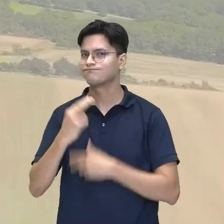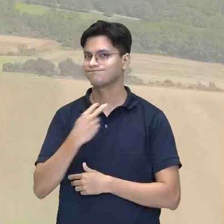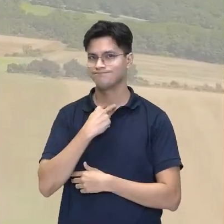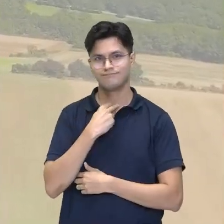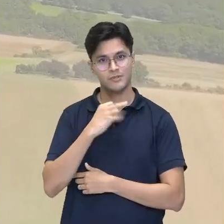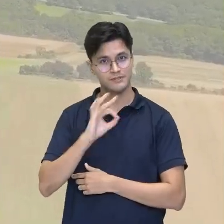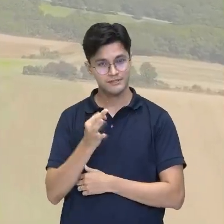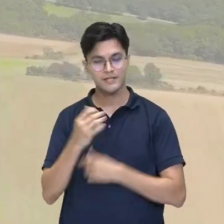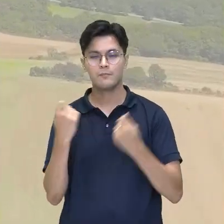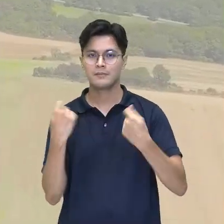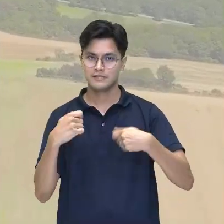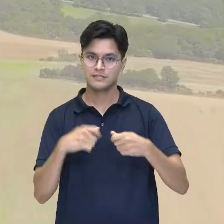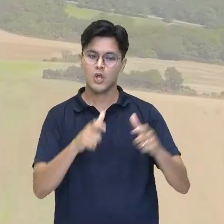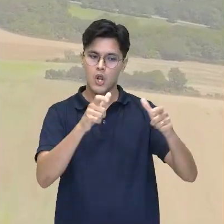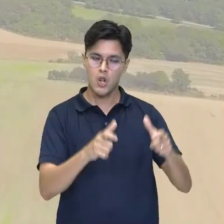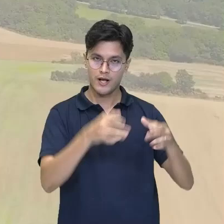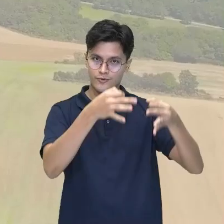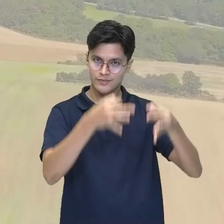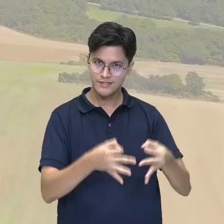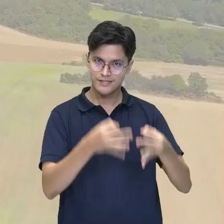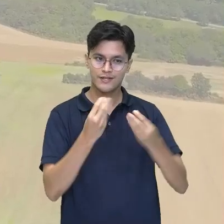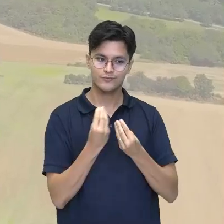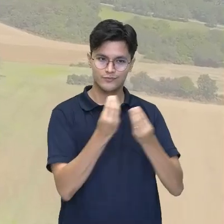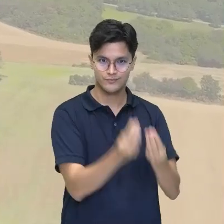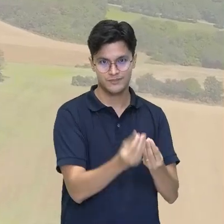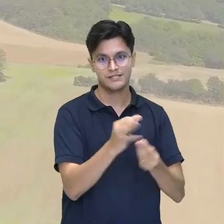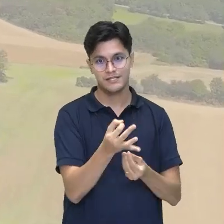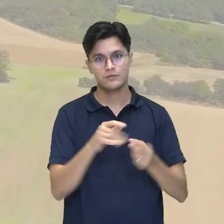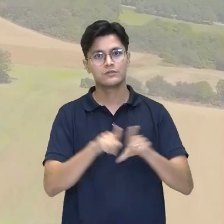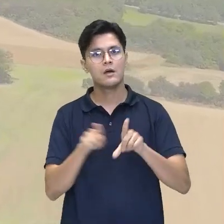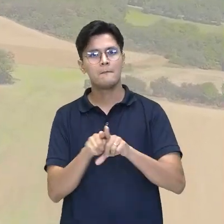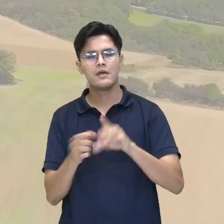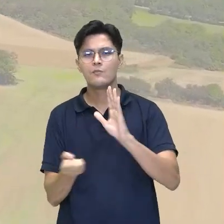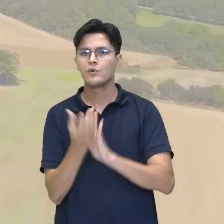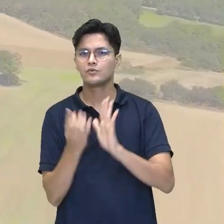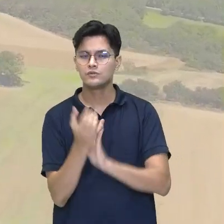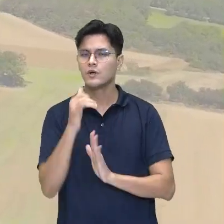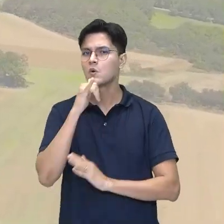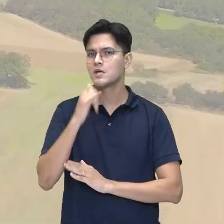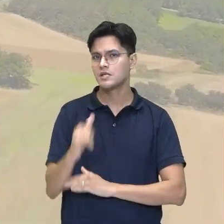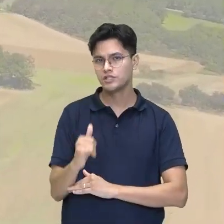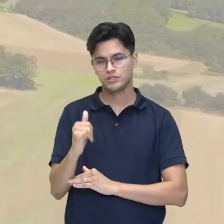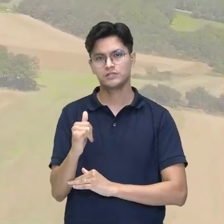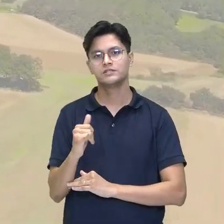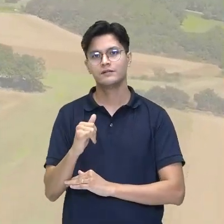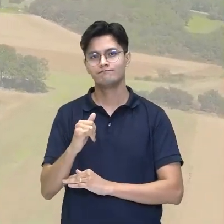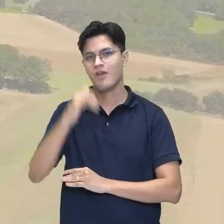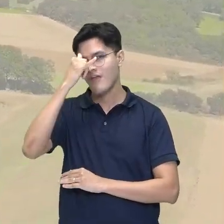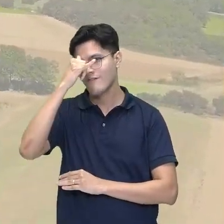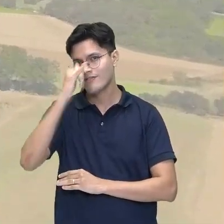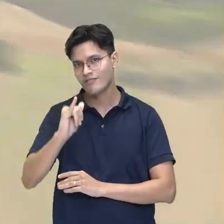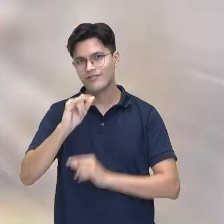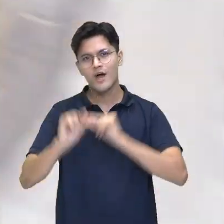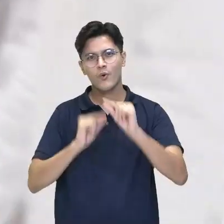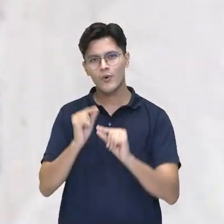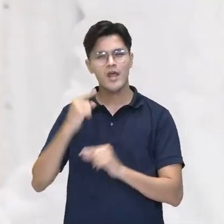Geração de energia através de fontes não poluentes como, por exemplo, eólica, solar e